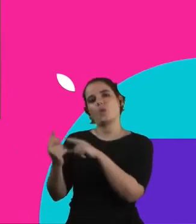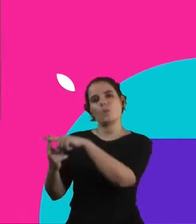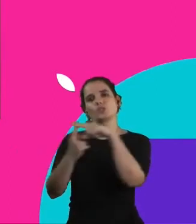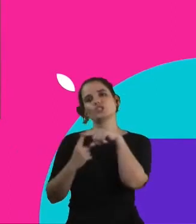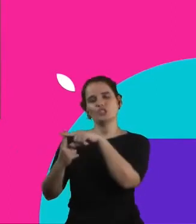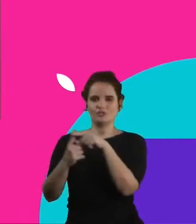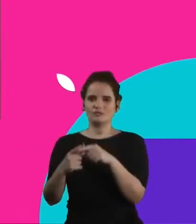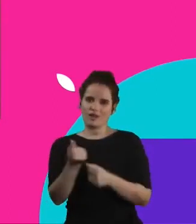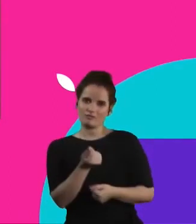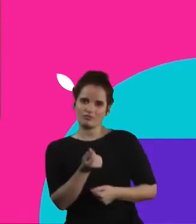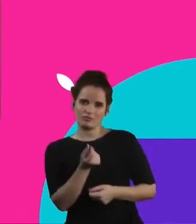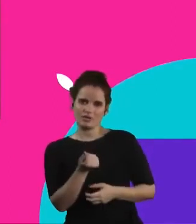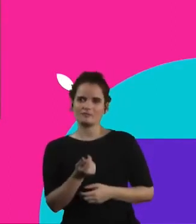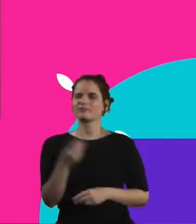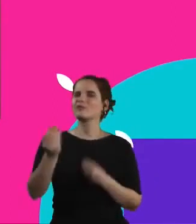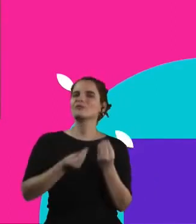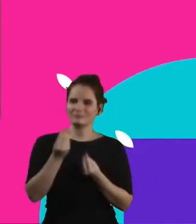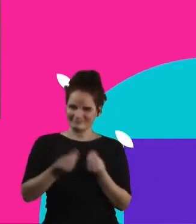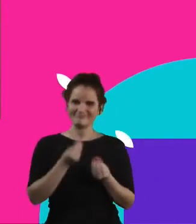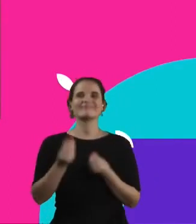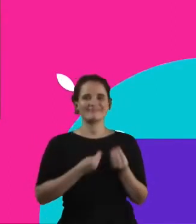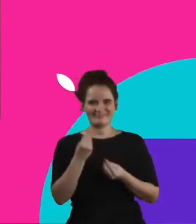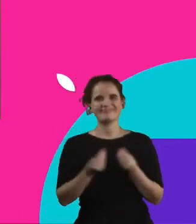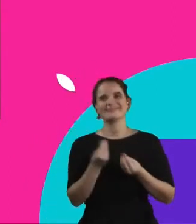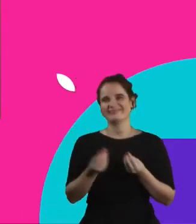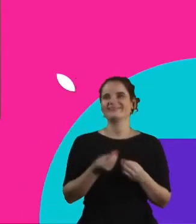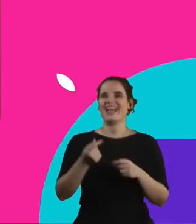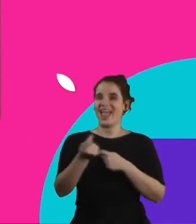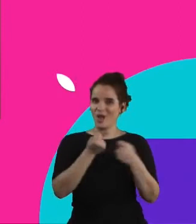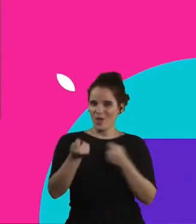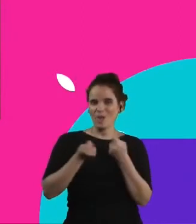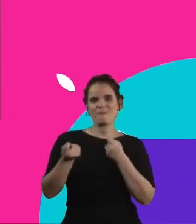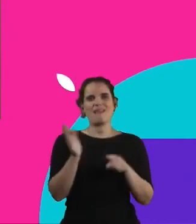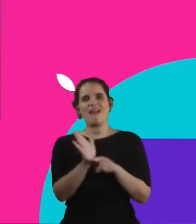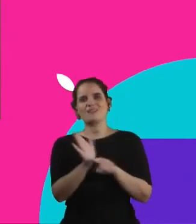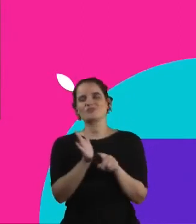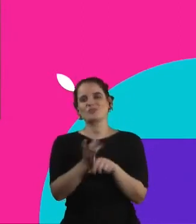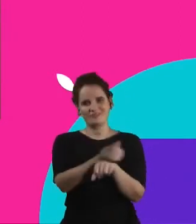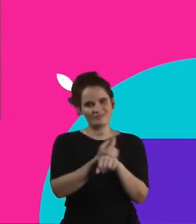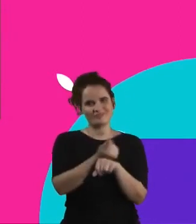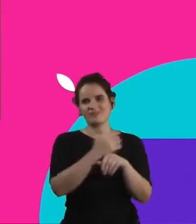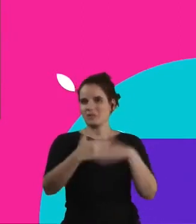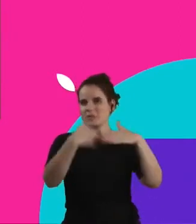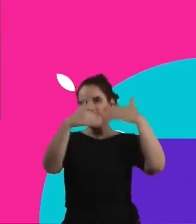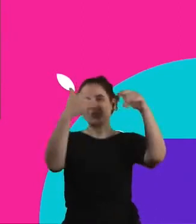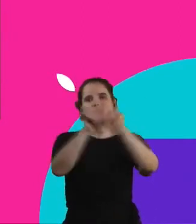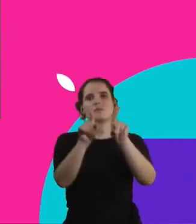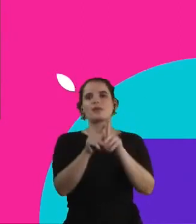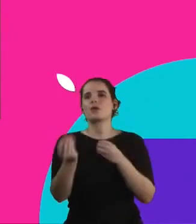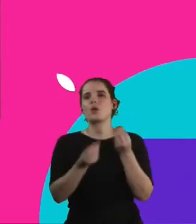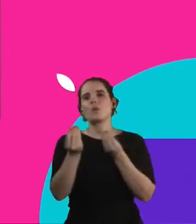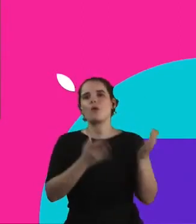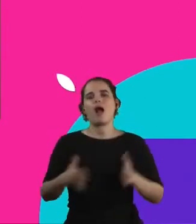representatividade impacta na reconstrução econômica que tanto desejamos? E quais são os caminhos que nos levam rumo